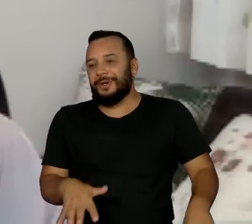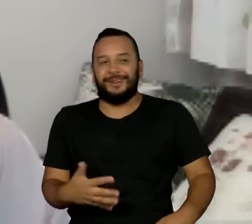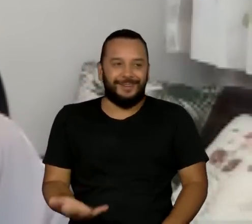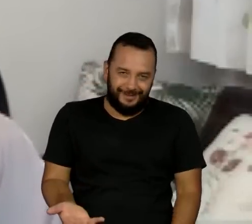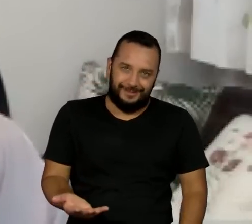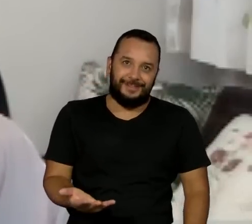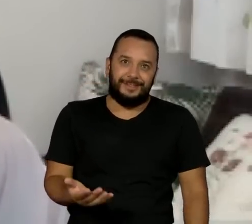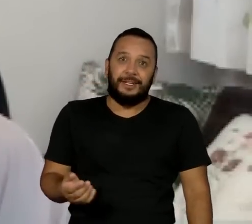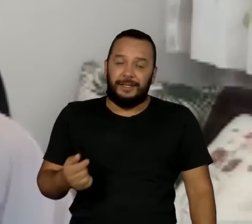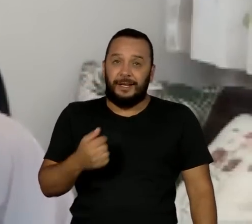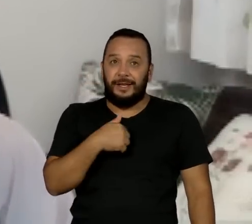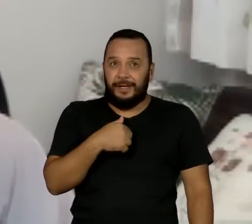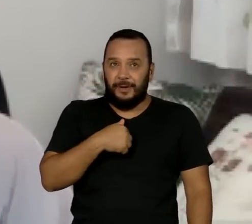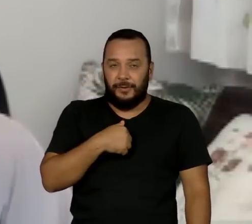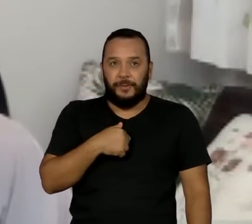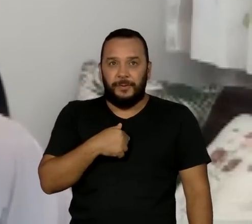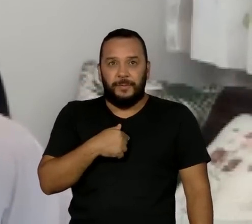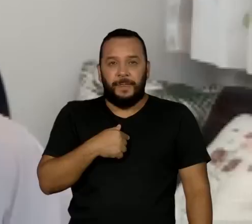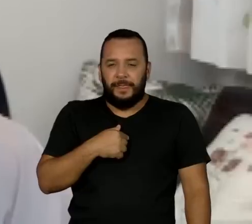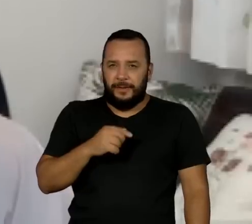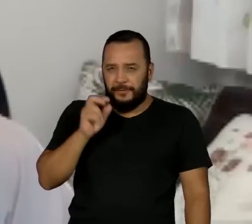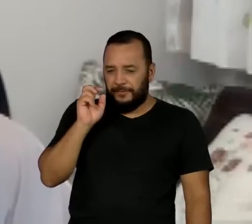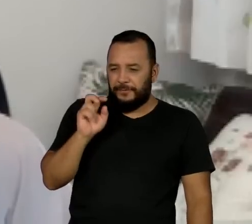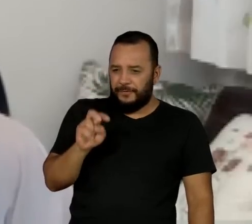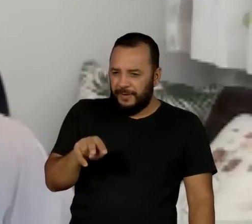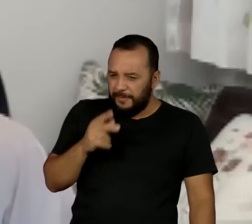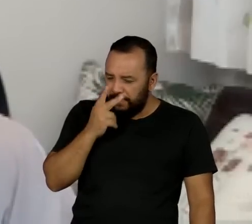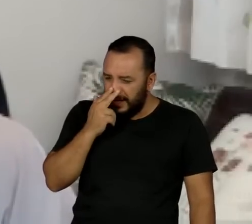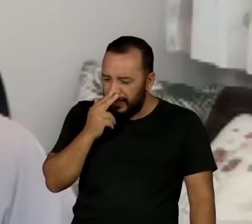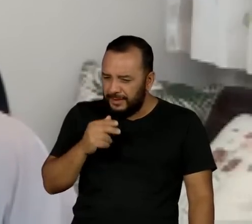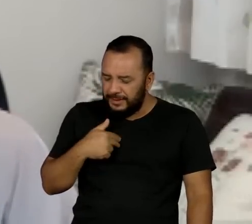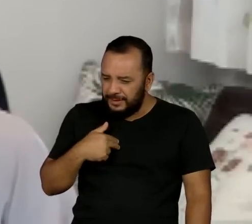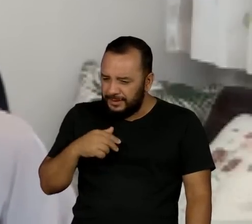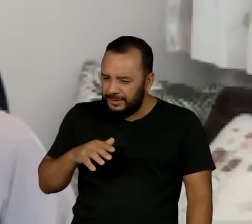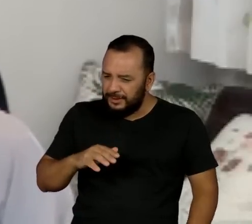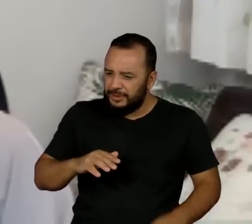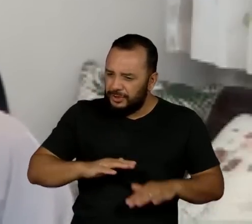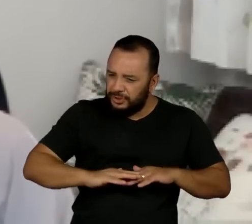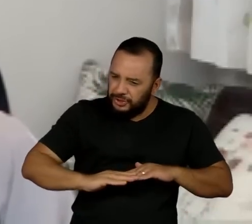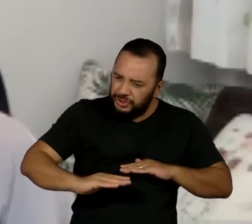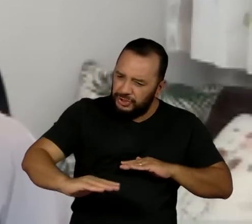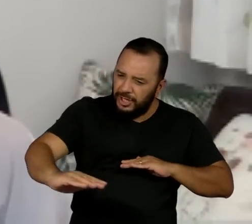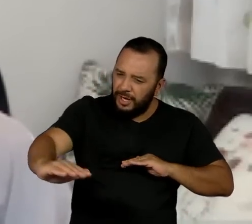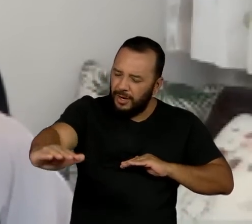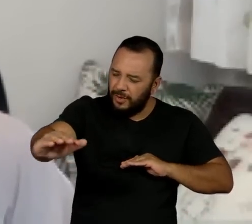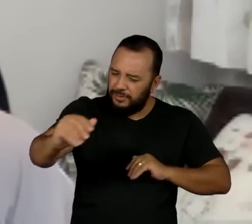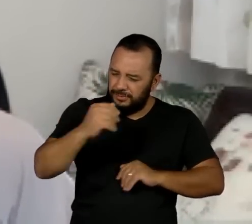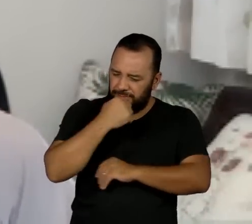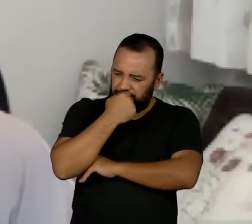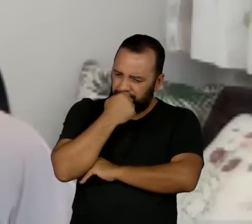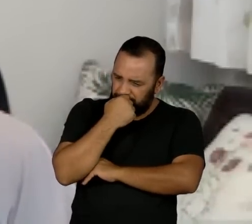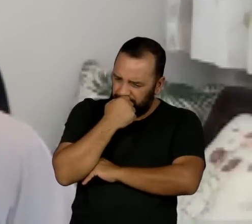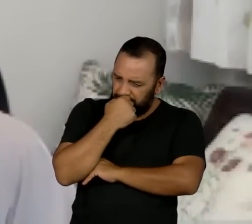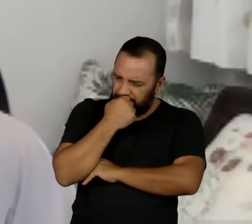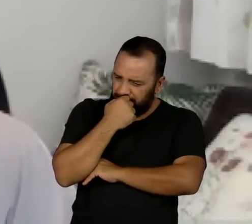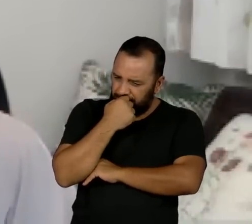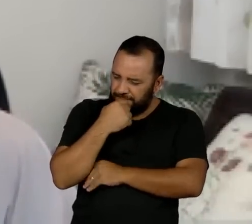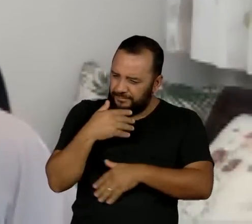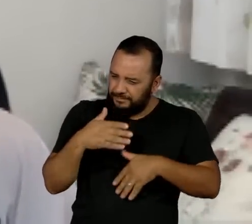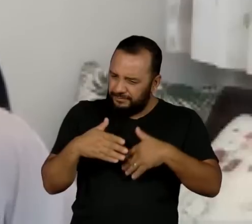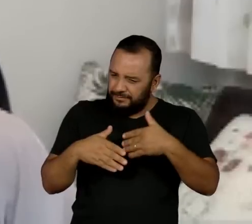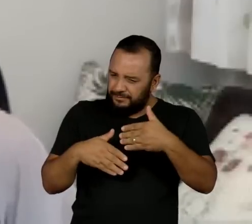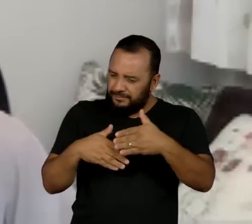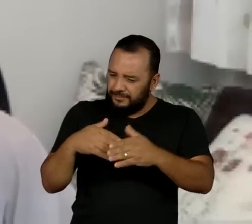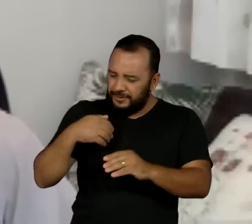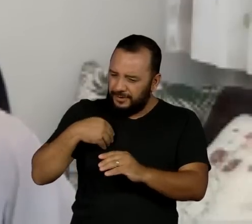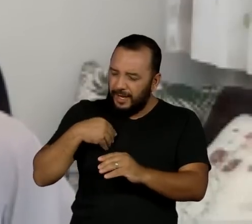mancha primeiro, assim, sabe? Parece uma mancha no chão, aí começa a ver, passar mais um tempo, aquilo vai